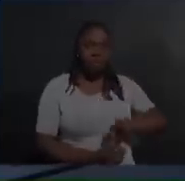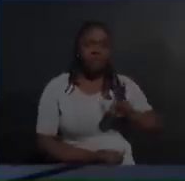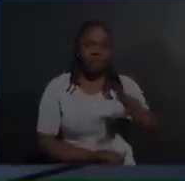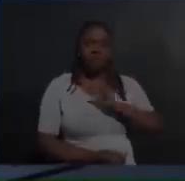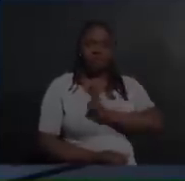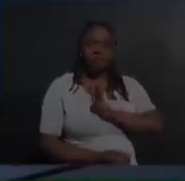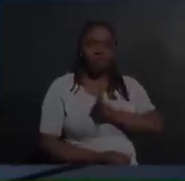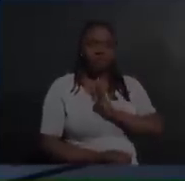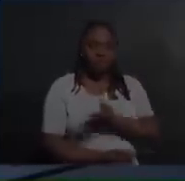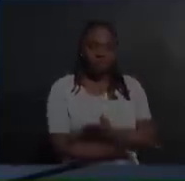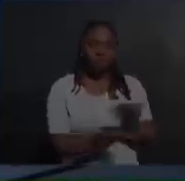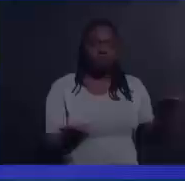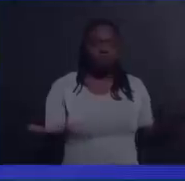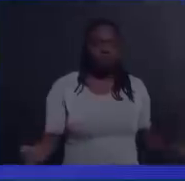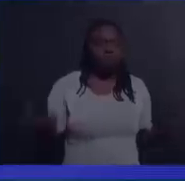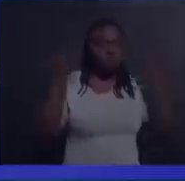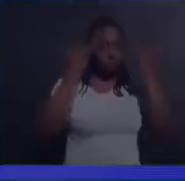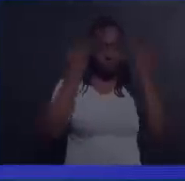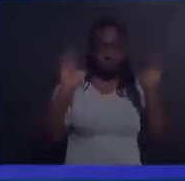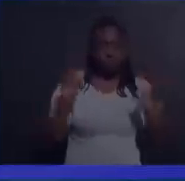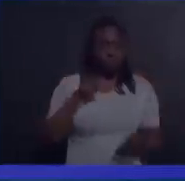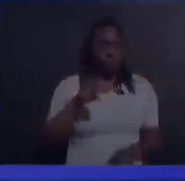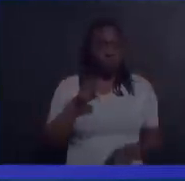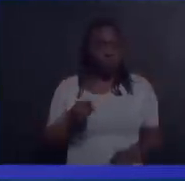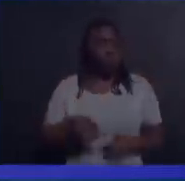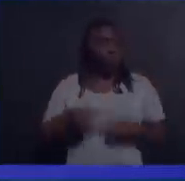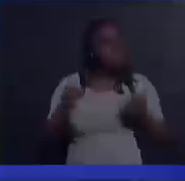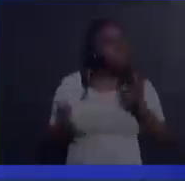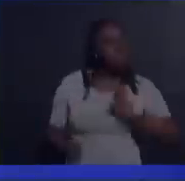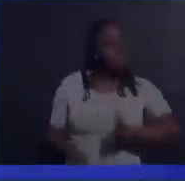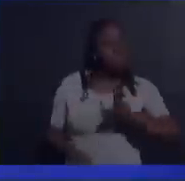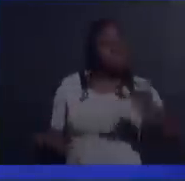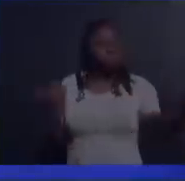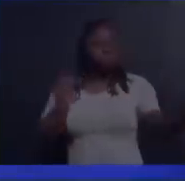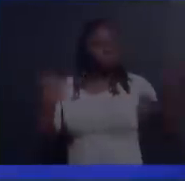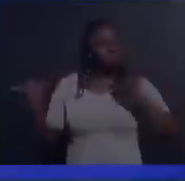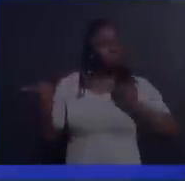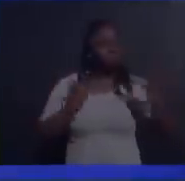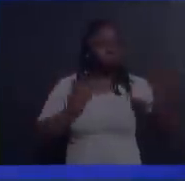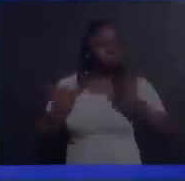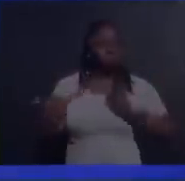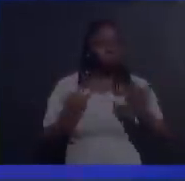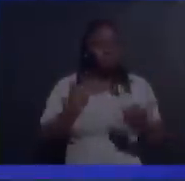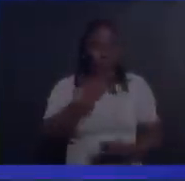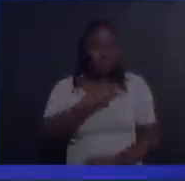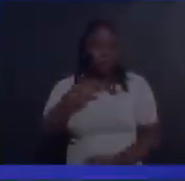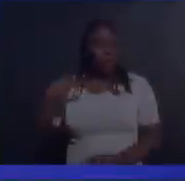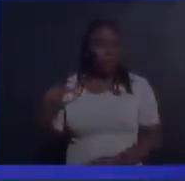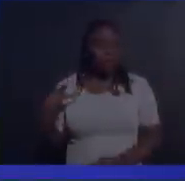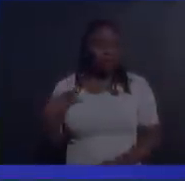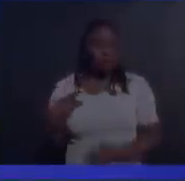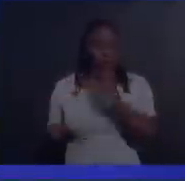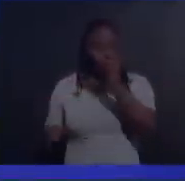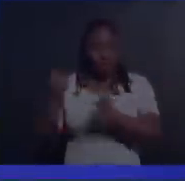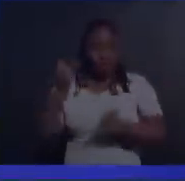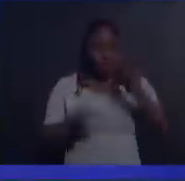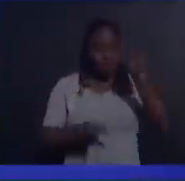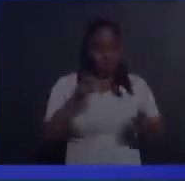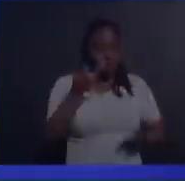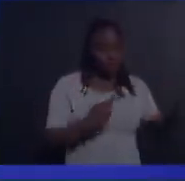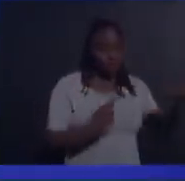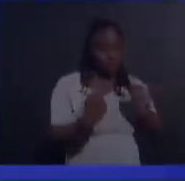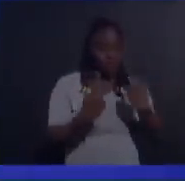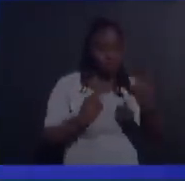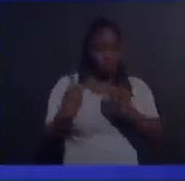no coração delas. Eu não sei vocês, mas eu escuto muito isso como pastora, né? As pessoas vêm até nós